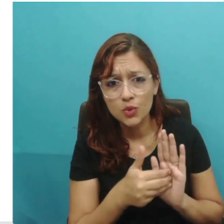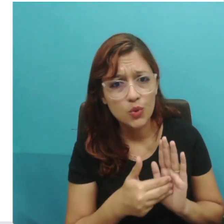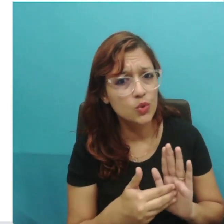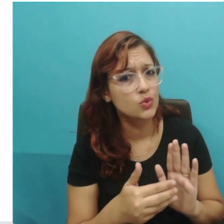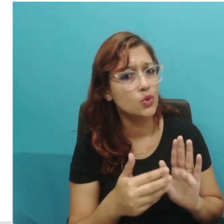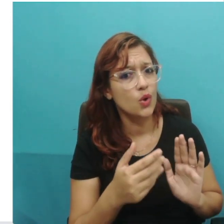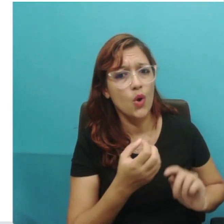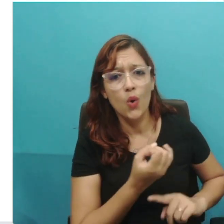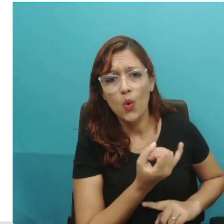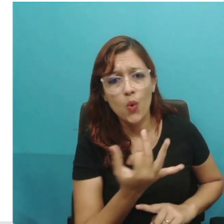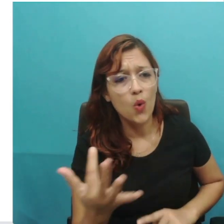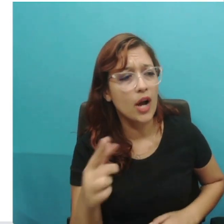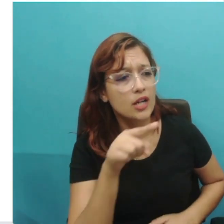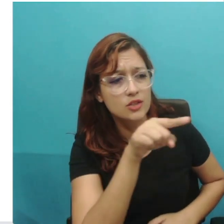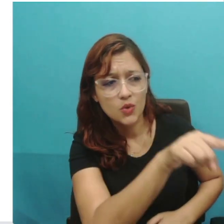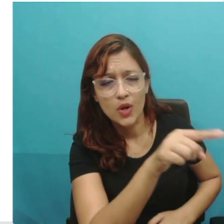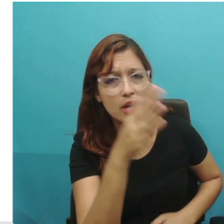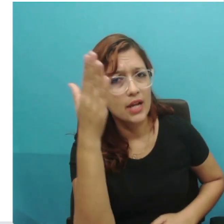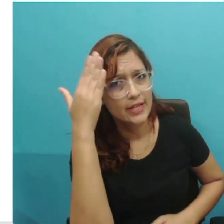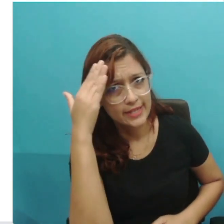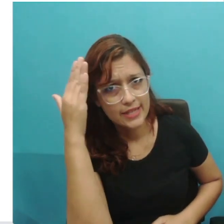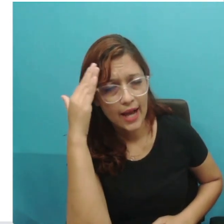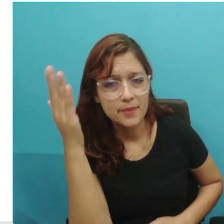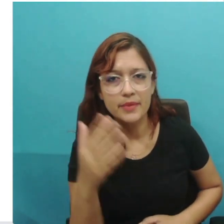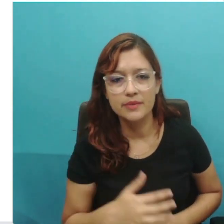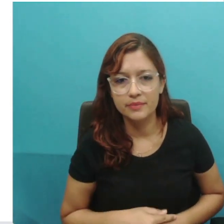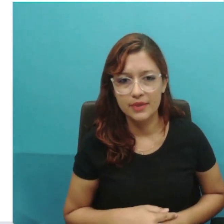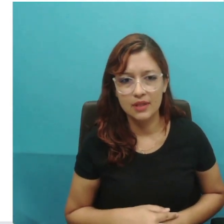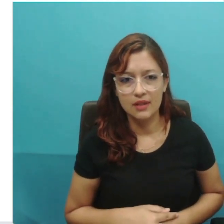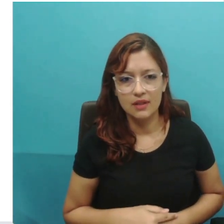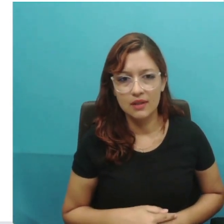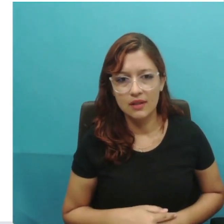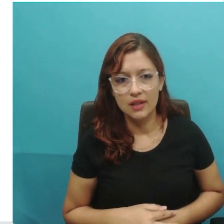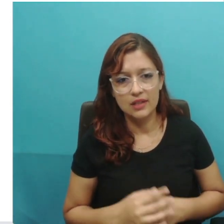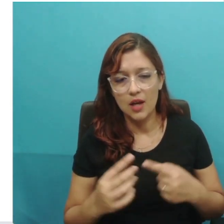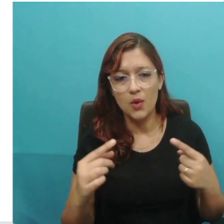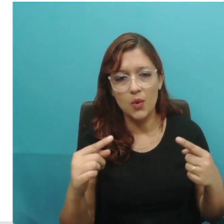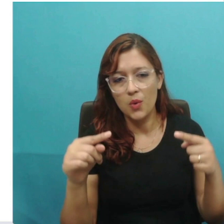sei tudo quanto ele sabe.